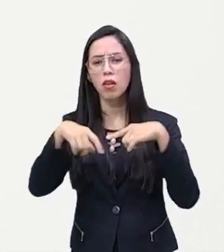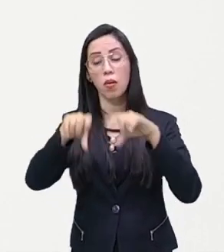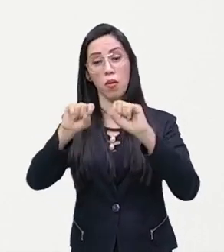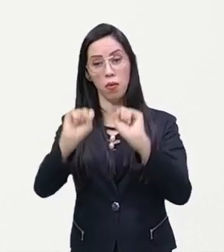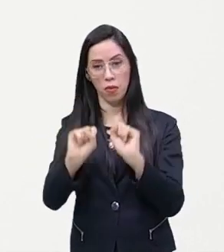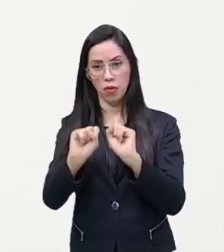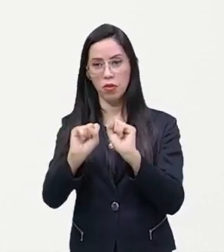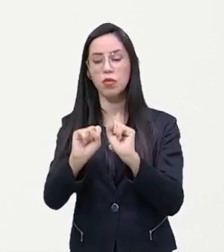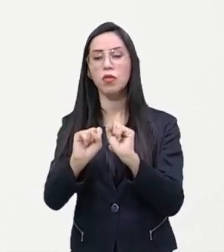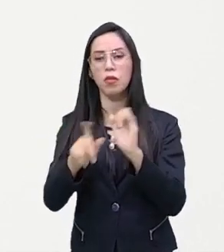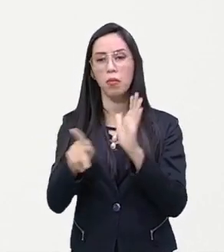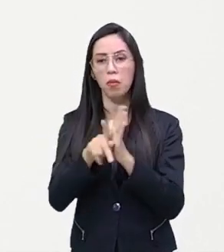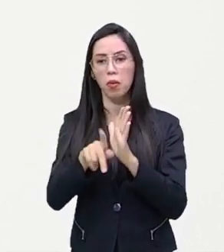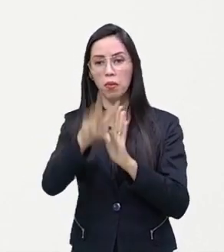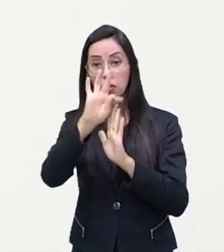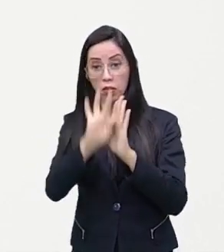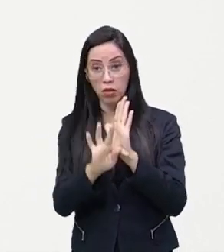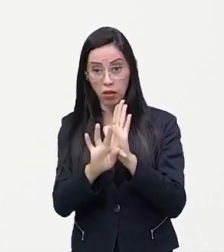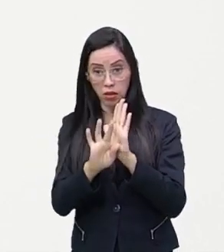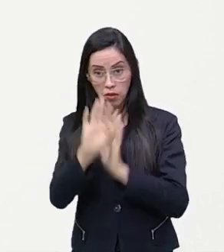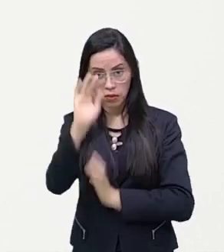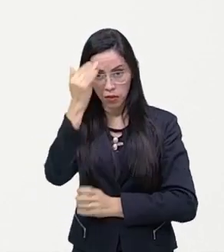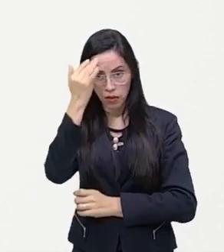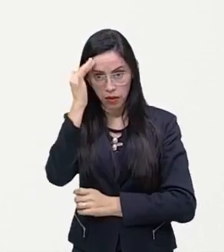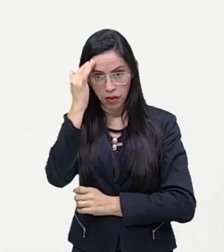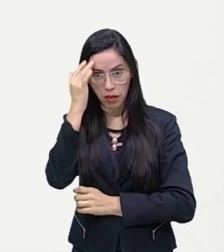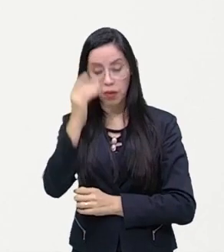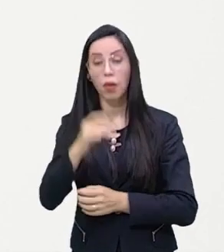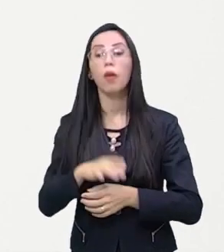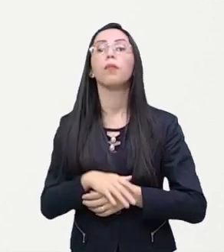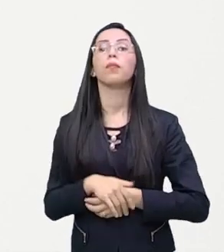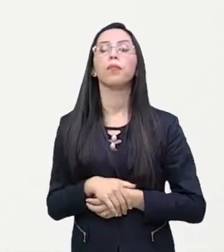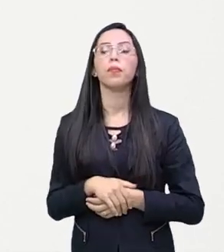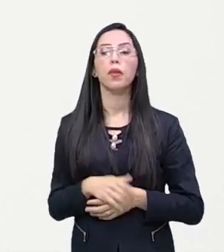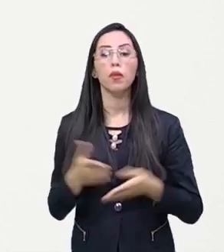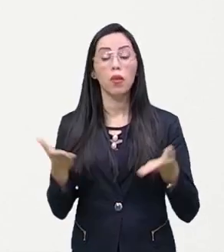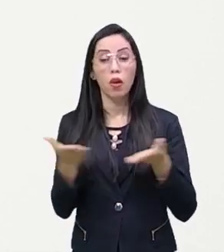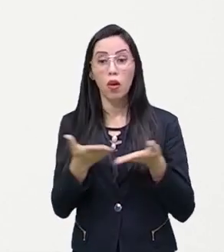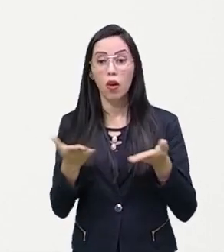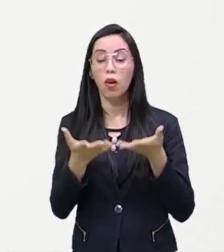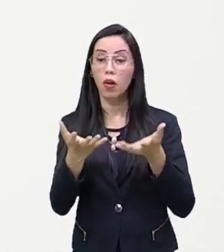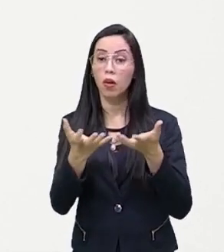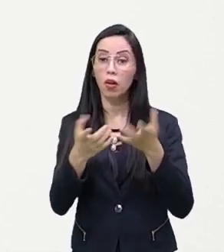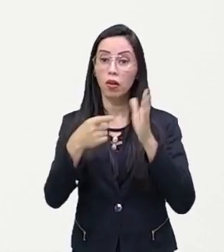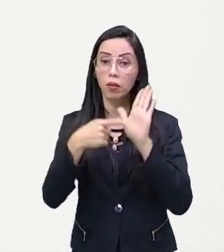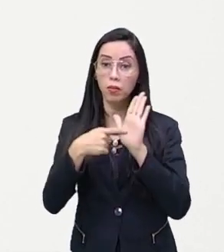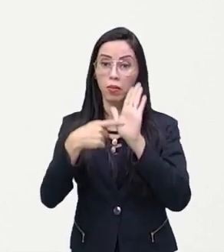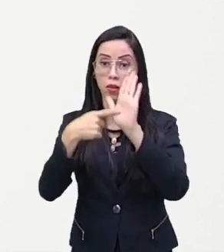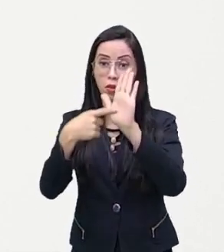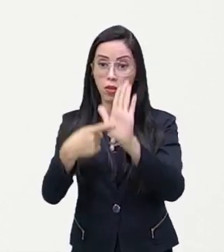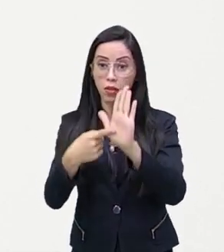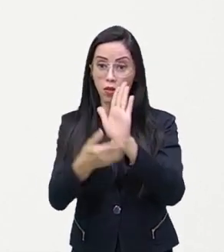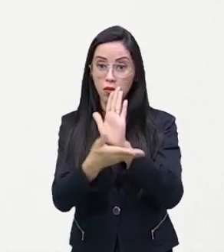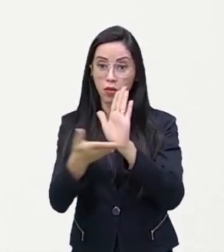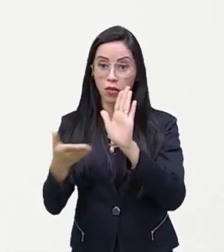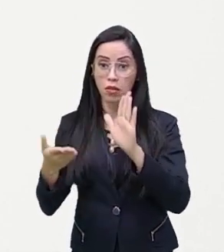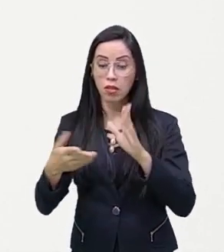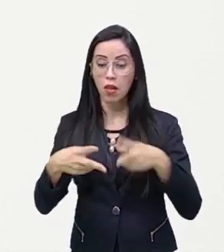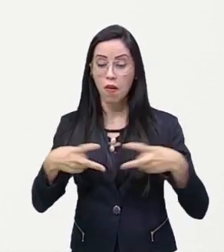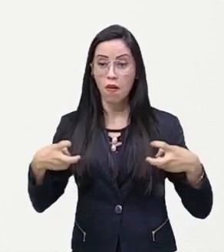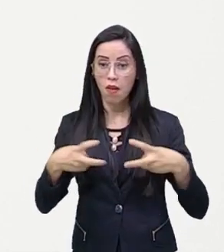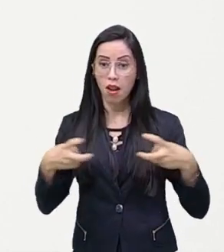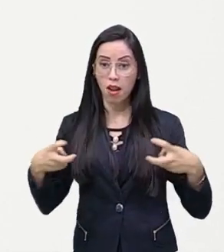sua composição. Perceberam aí? Agora, eu quero apresentar para vocês um link onde eu